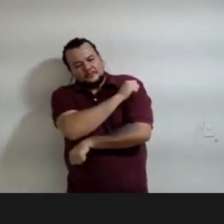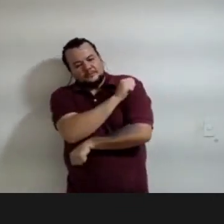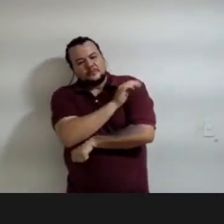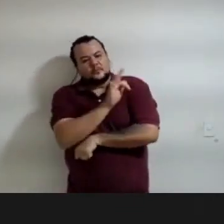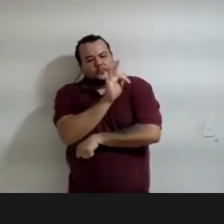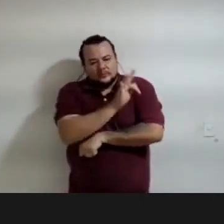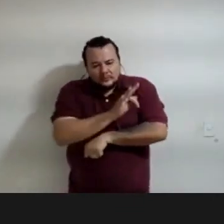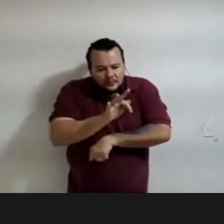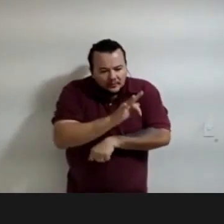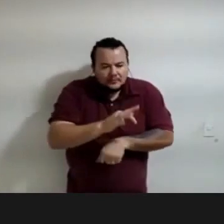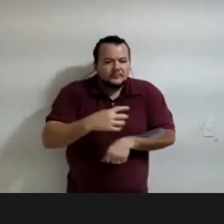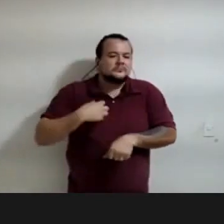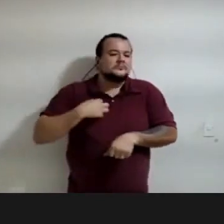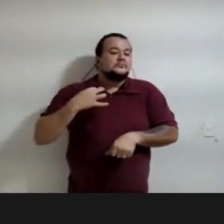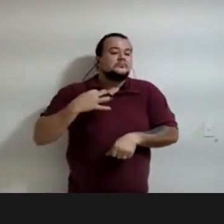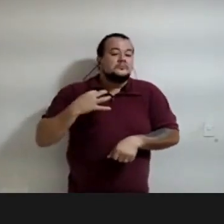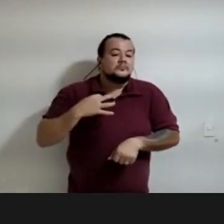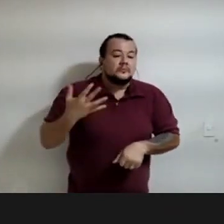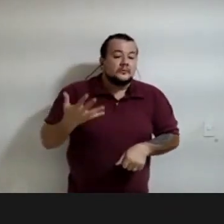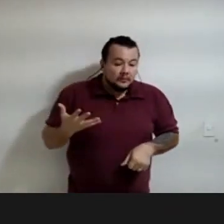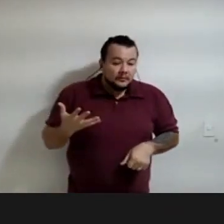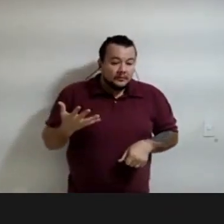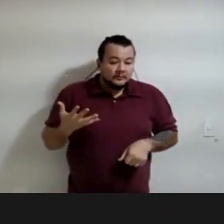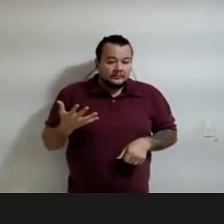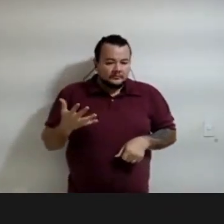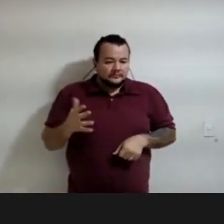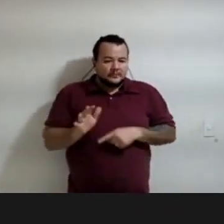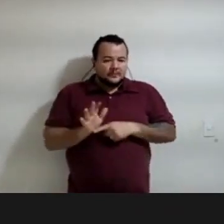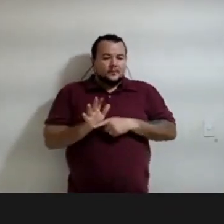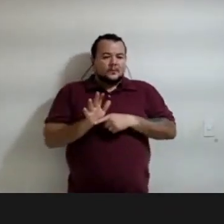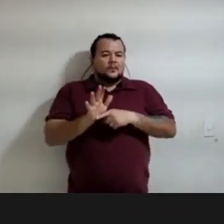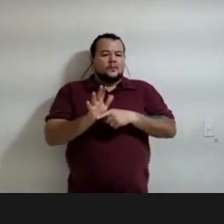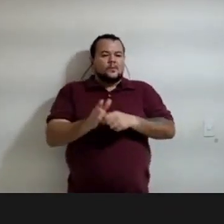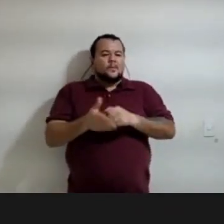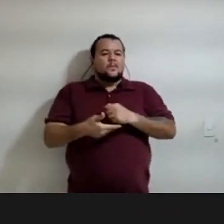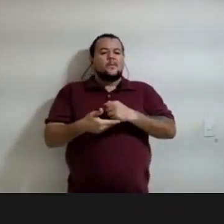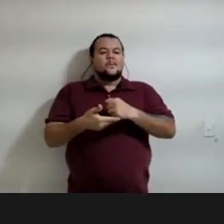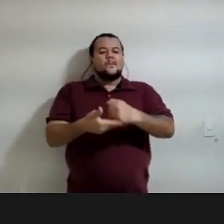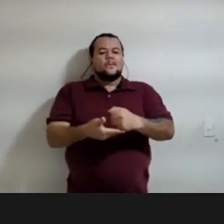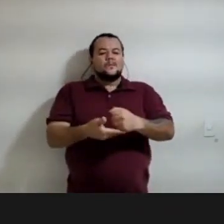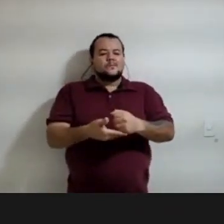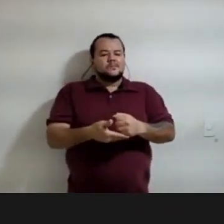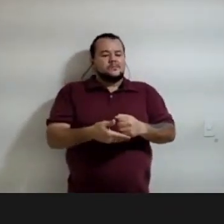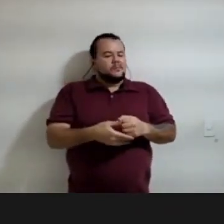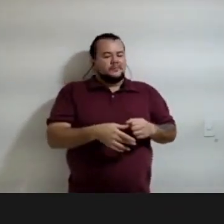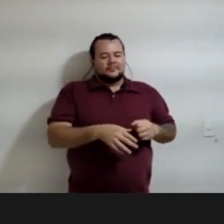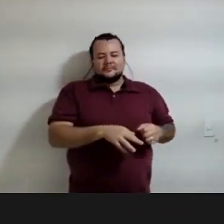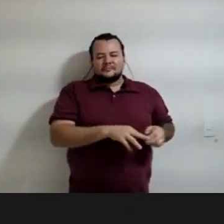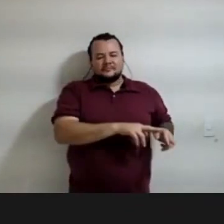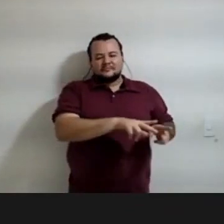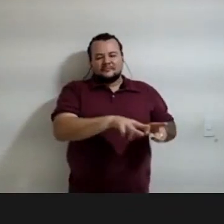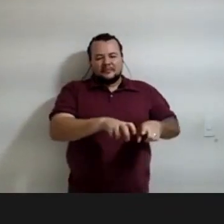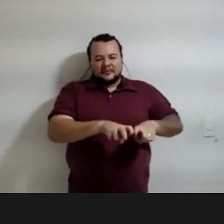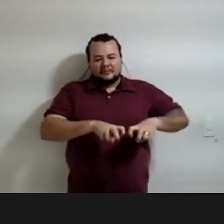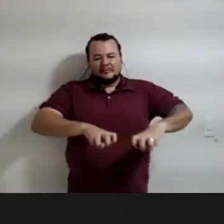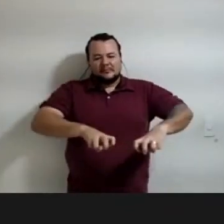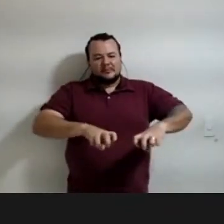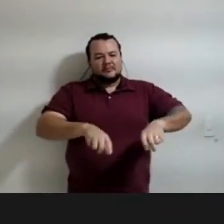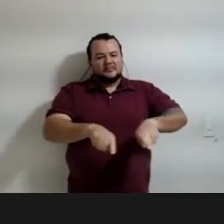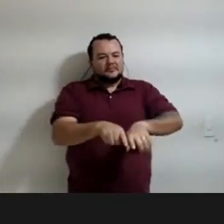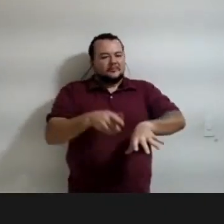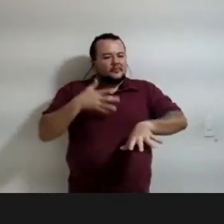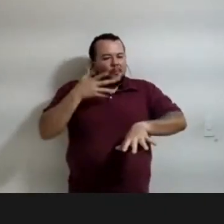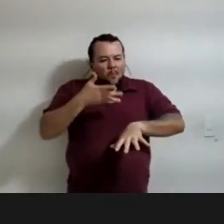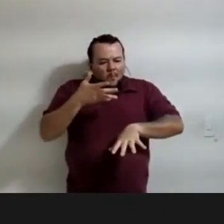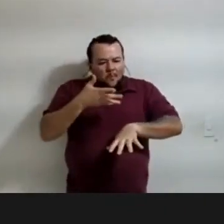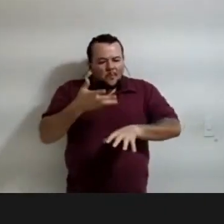gentilmente se voluntariaram para oferecer apoio em todas as mesas e sessões, e aqueles